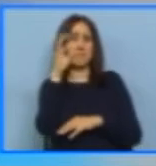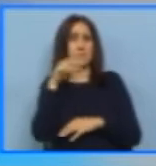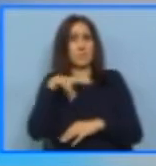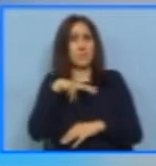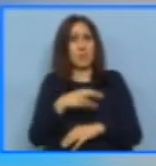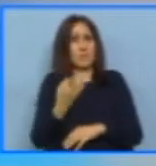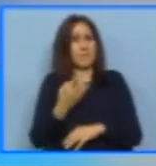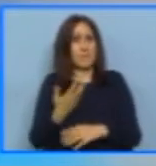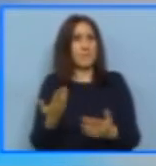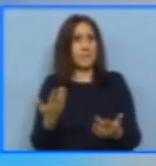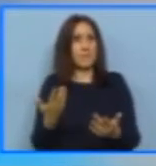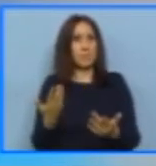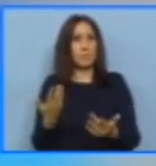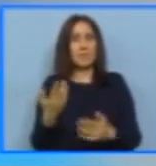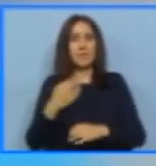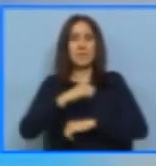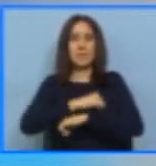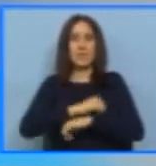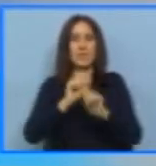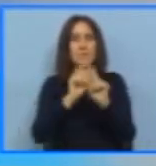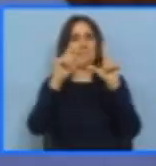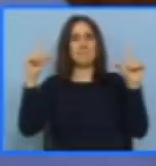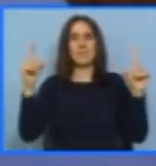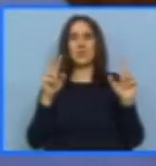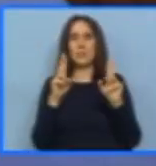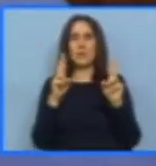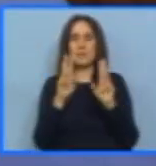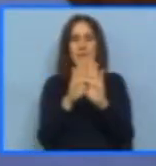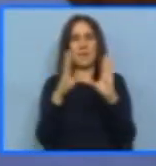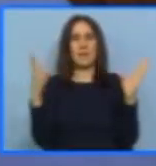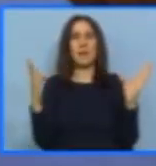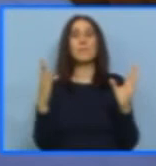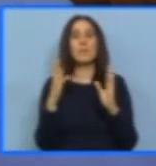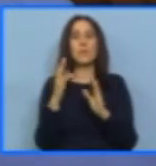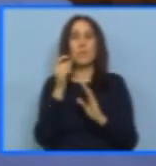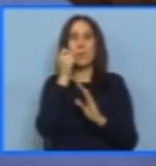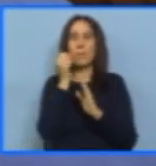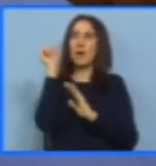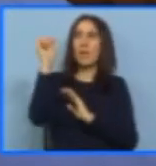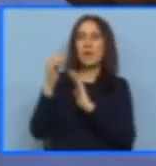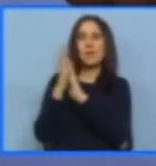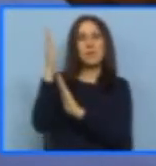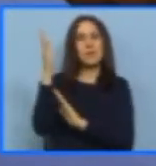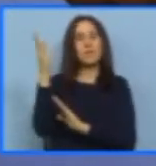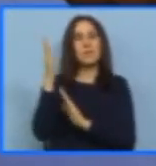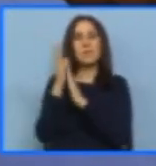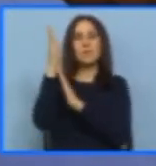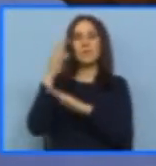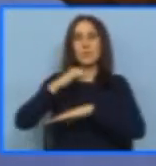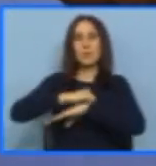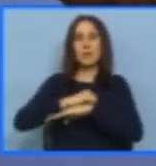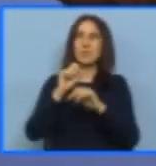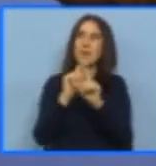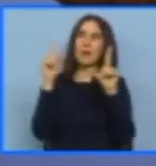Porque também neste momento esta tal janela de esperança que se abriu quando o homem vira as costas a Deus, Deus abriu aqui uma janela de esperança, como dizia o Papa